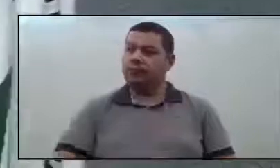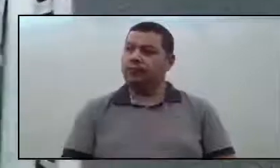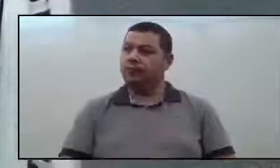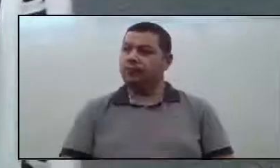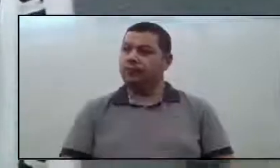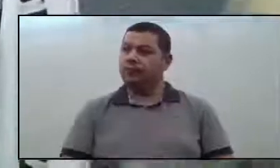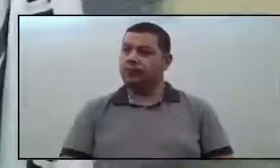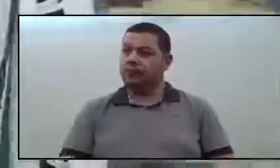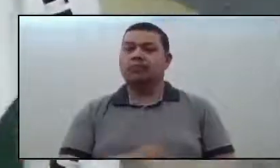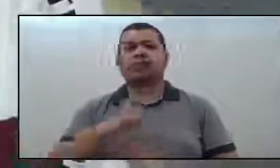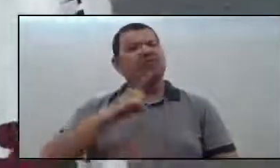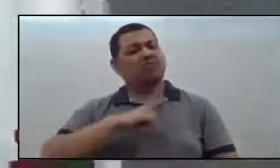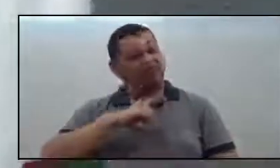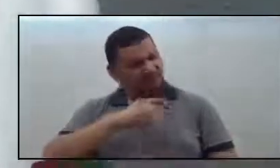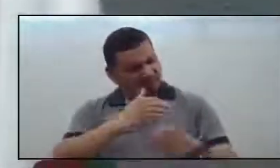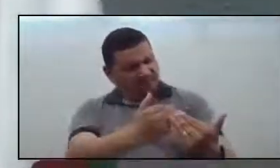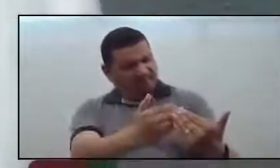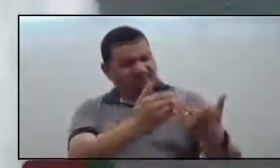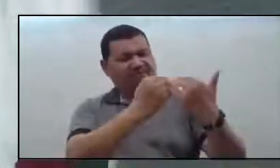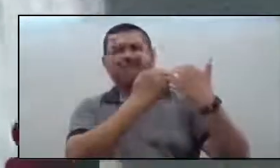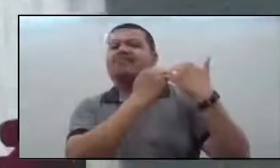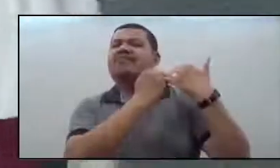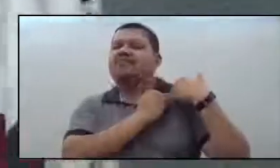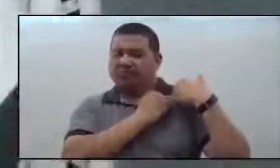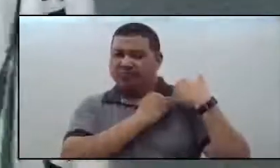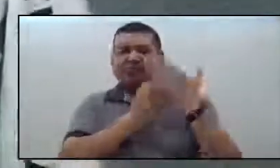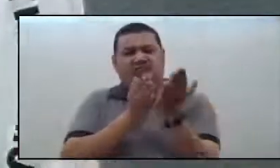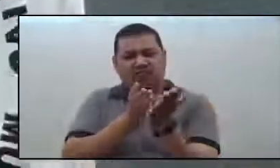com total responsabilidade,